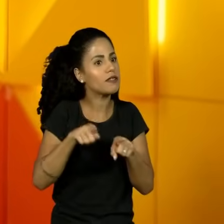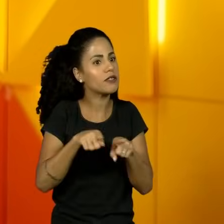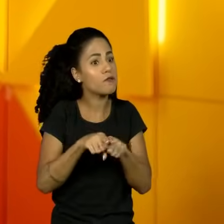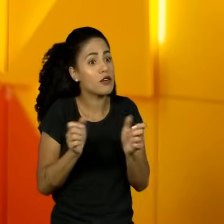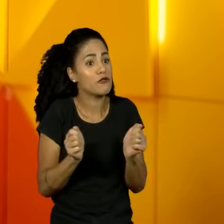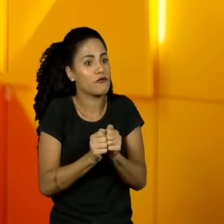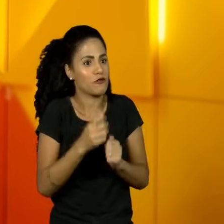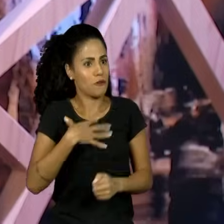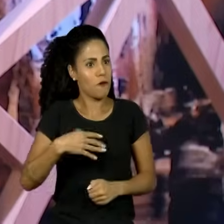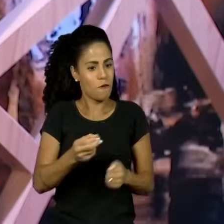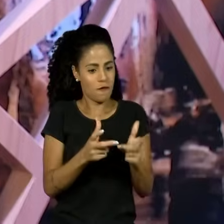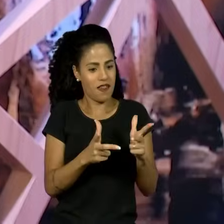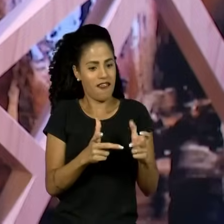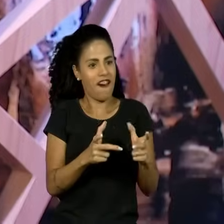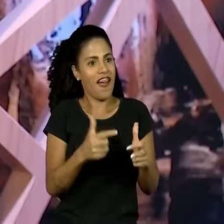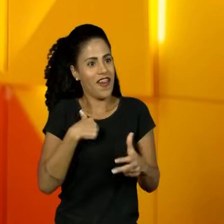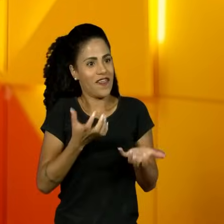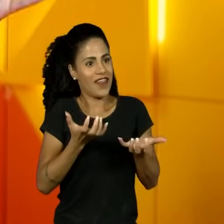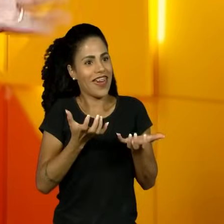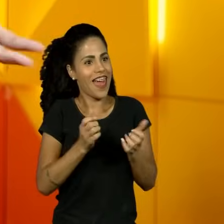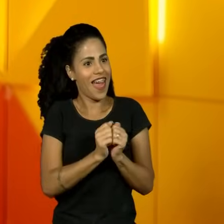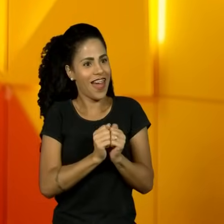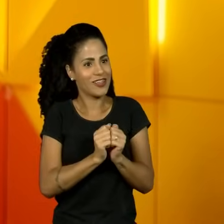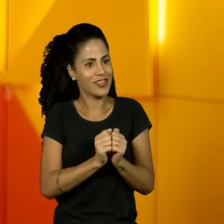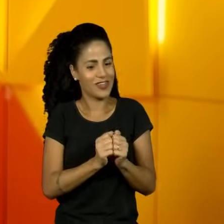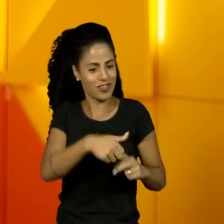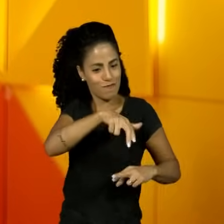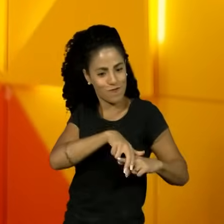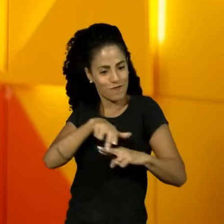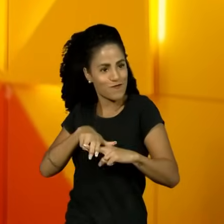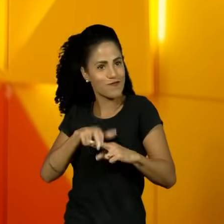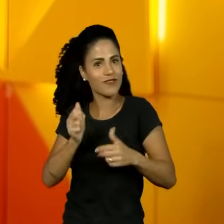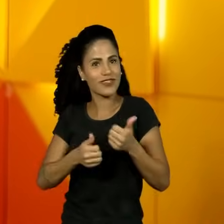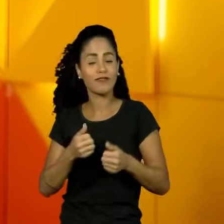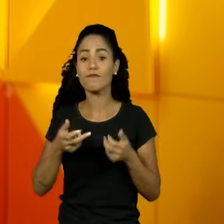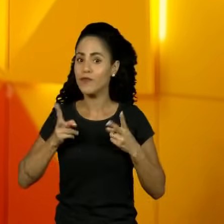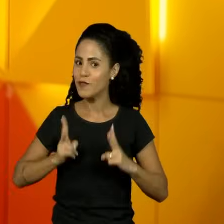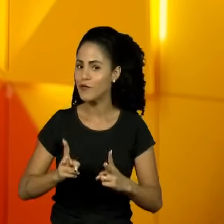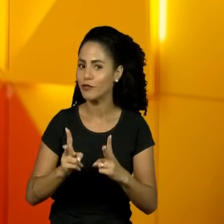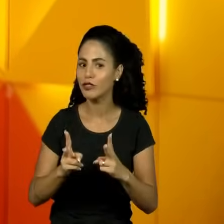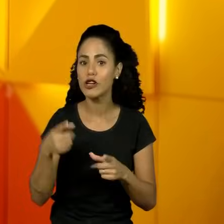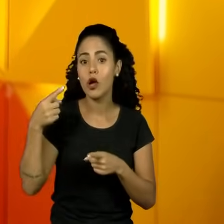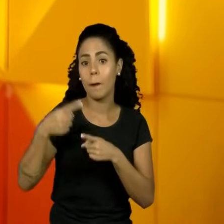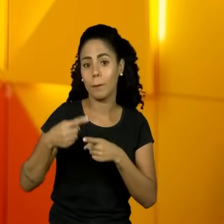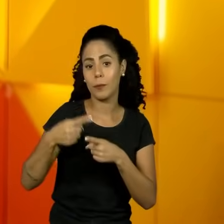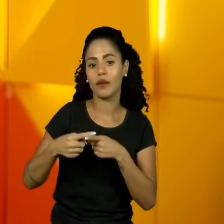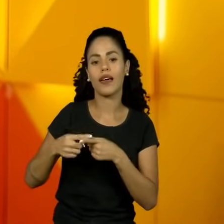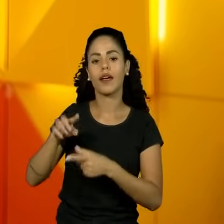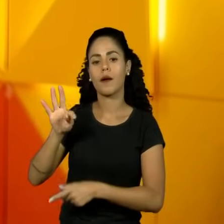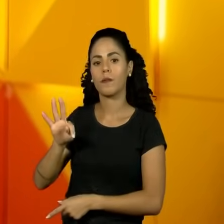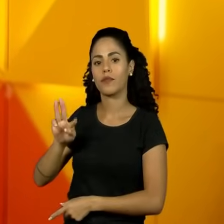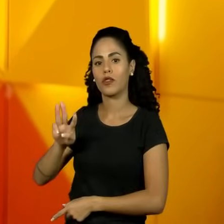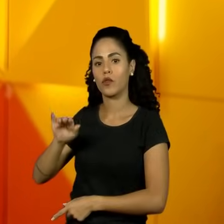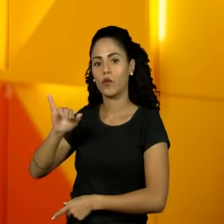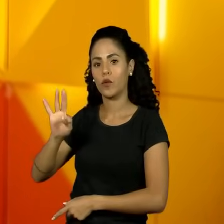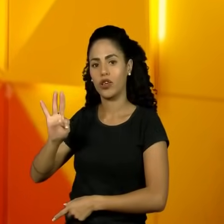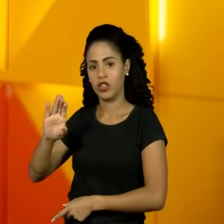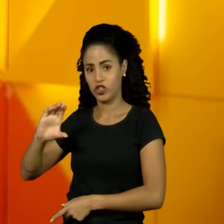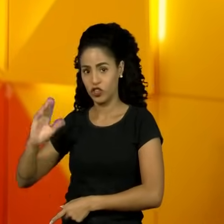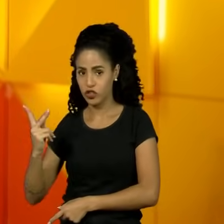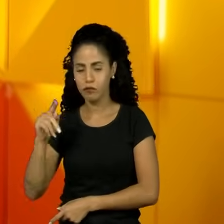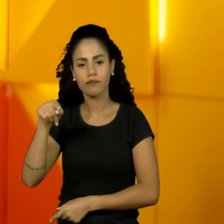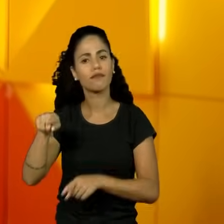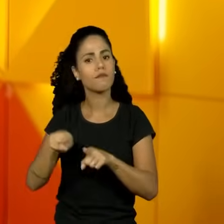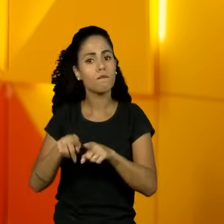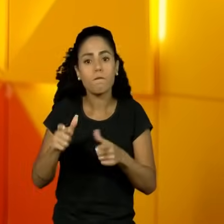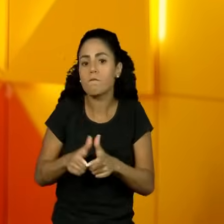meu filho. Sim. Já me conectei. Bora continuar aqui, porque a Twitch é a maior plataforma de